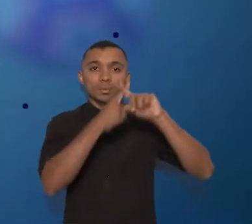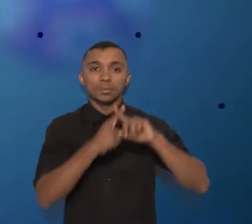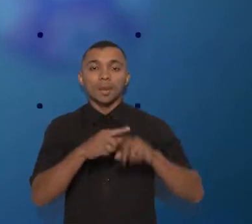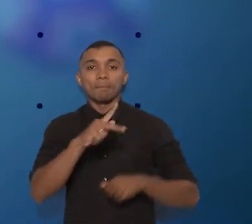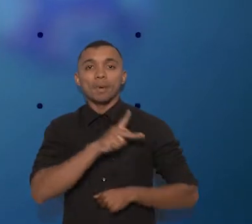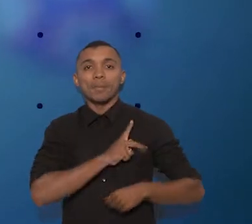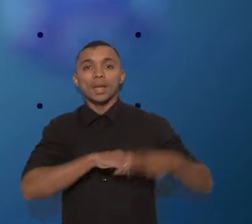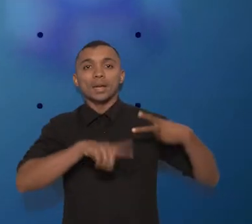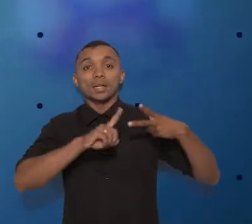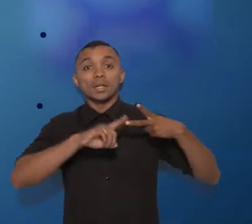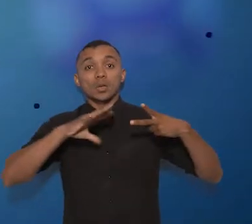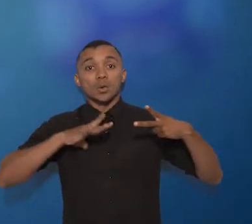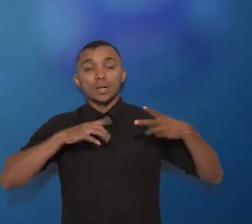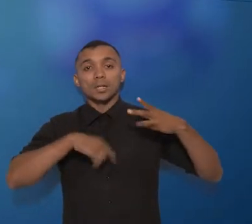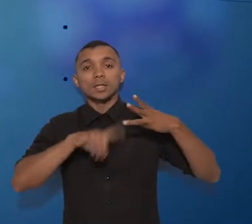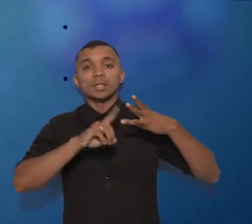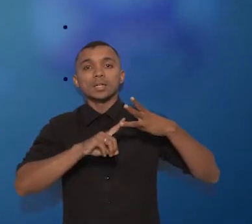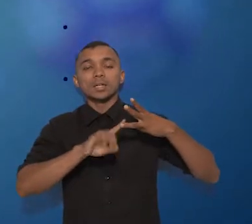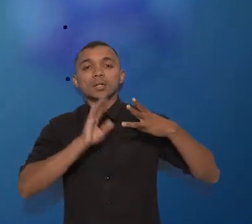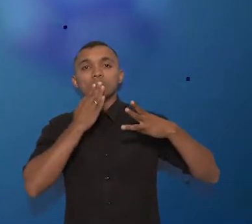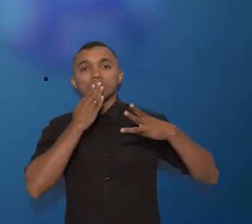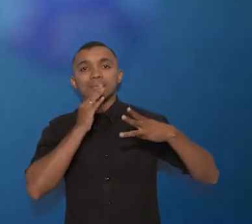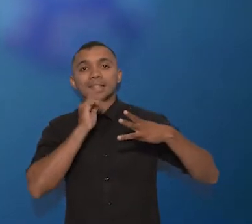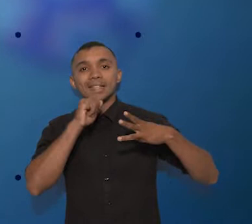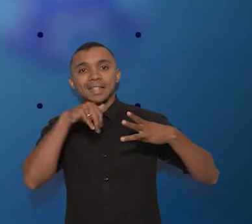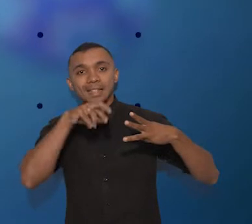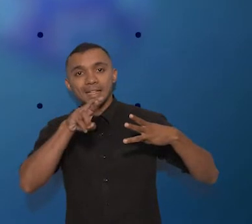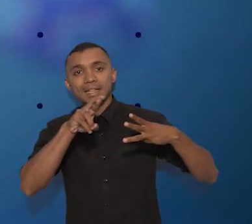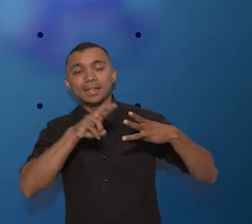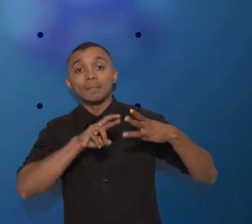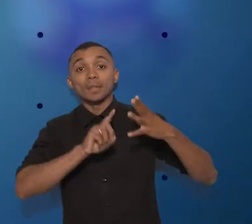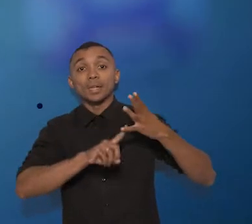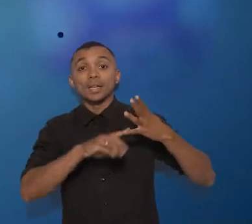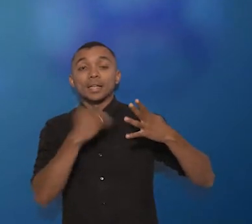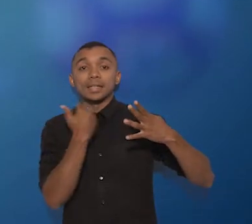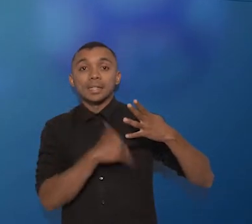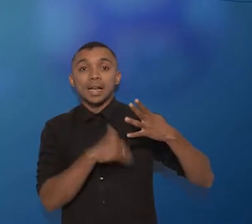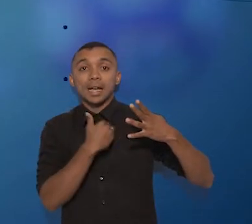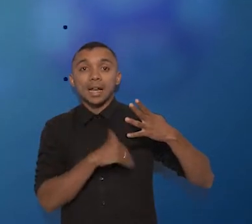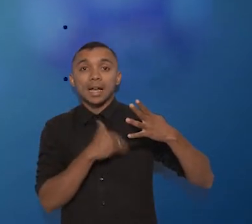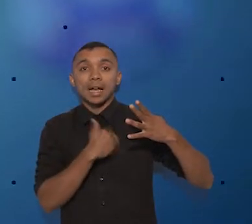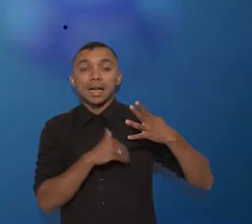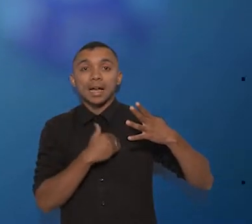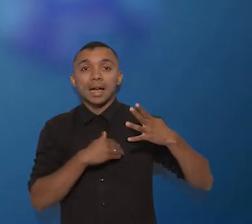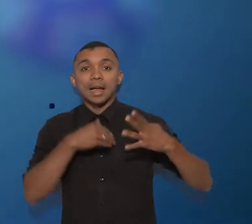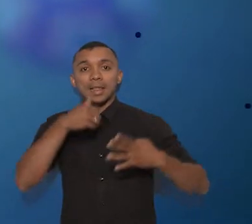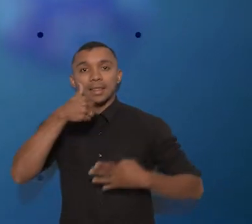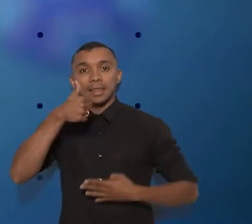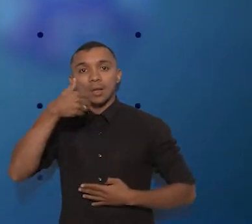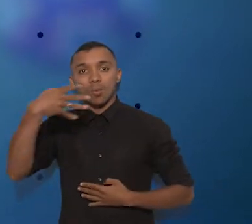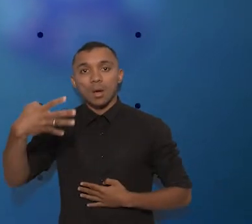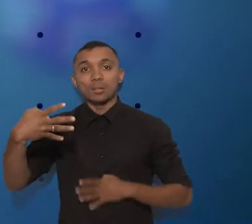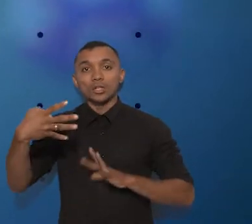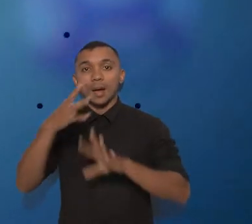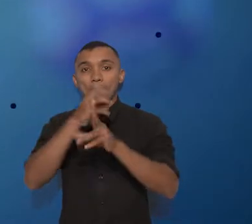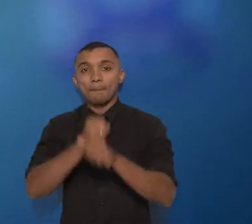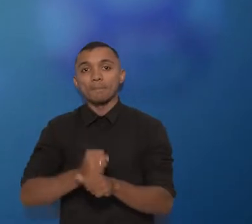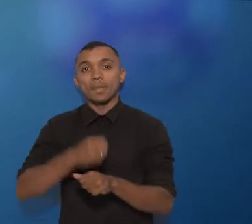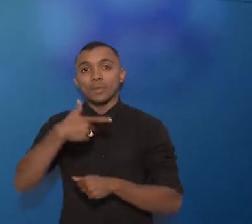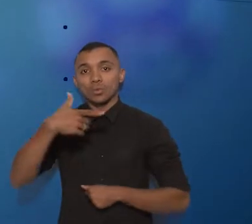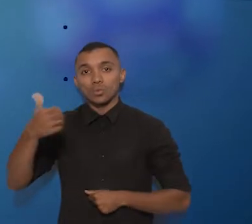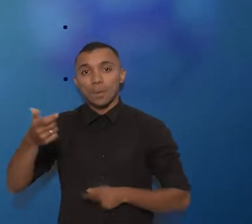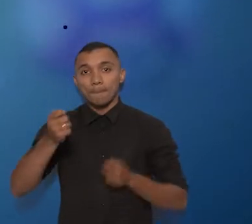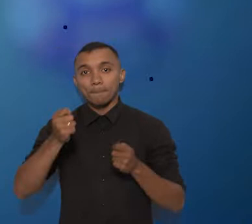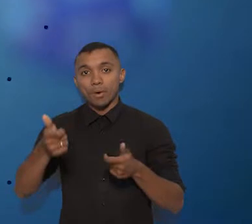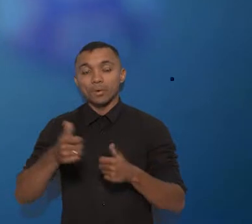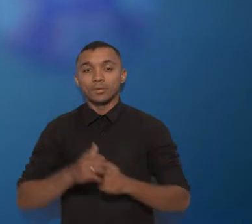Palmeiras, o Corinthians e o Internacional ali no G4. O Ceará é o 14º, com 21 pontos. Por favor, Fernando Grazian, conclua a sua participação.